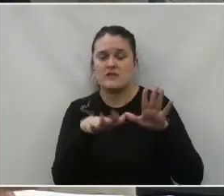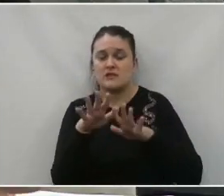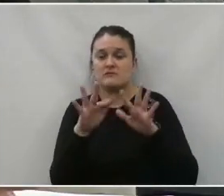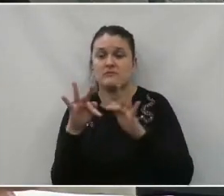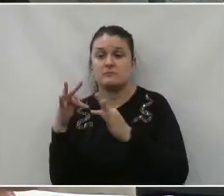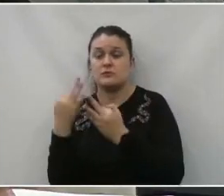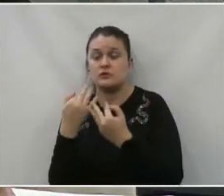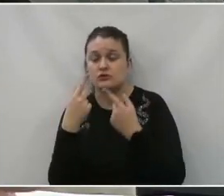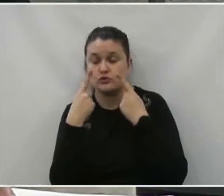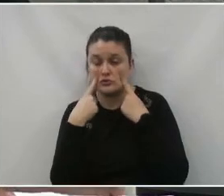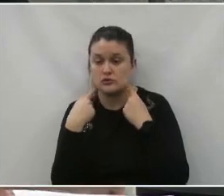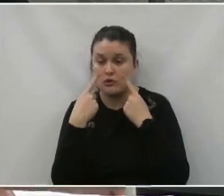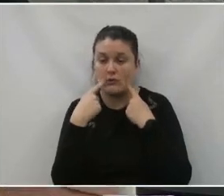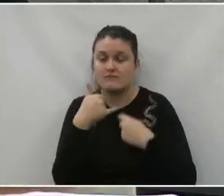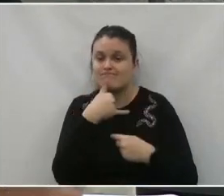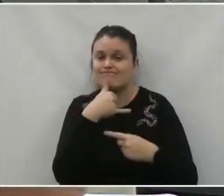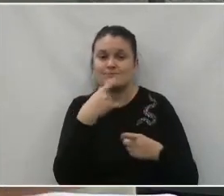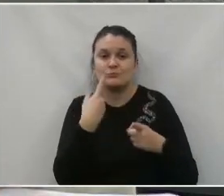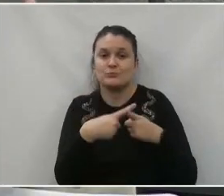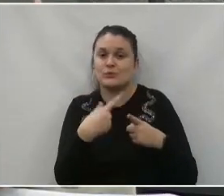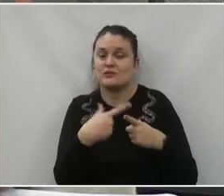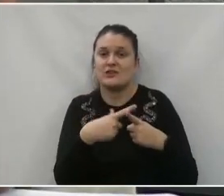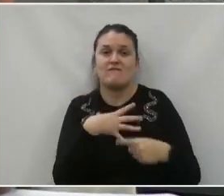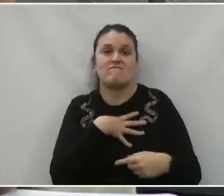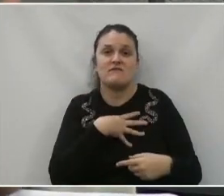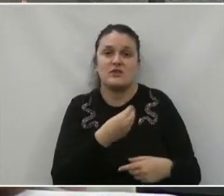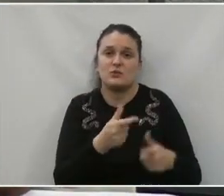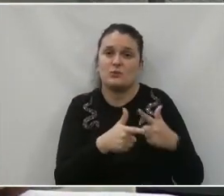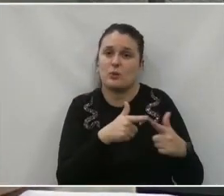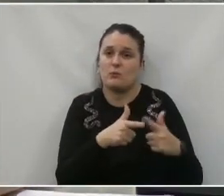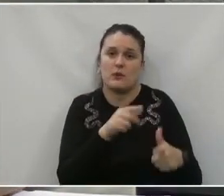chorando, né, porque estão envolvidos